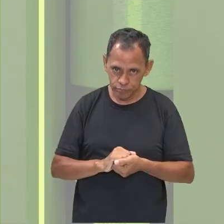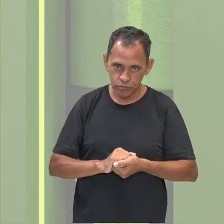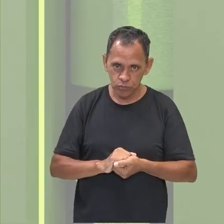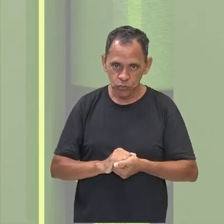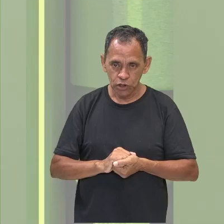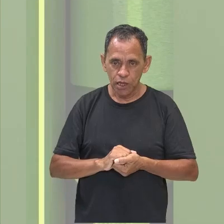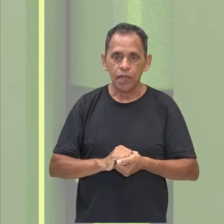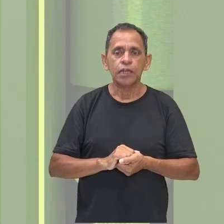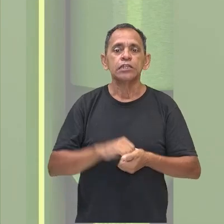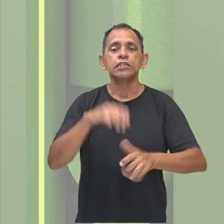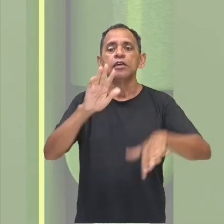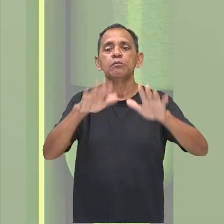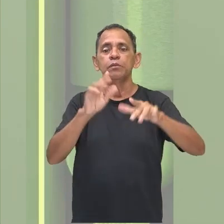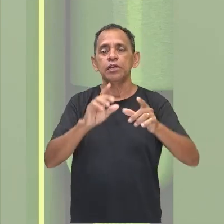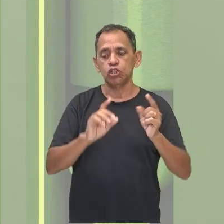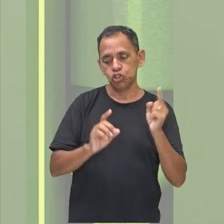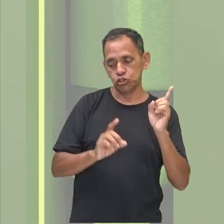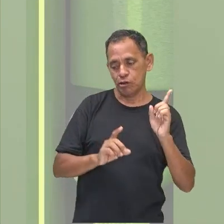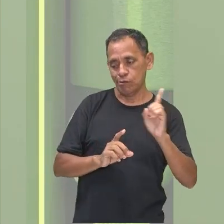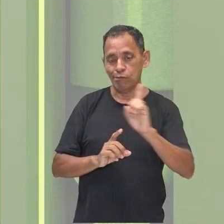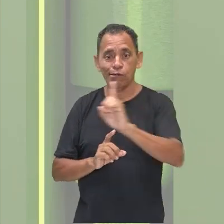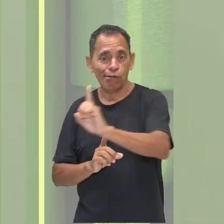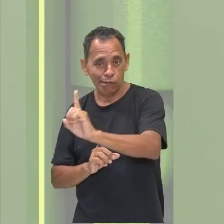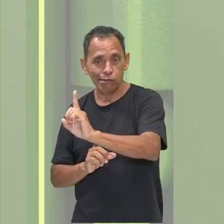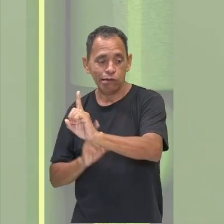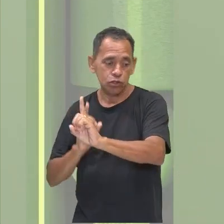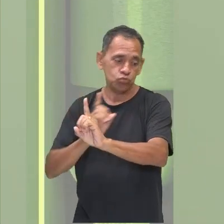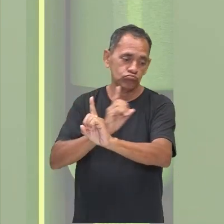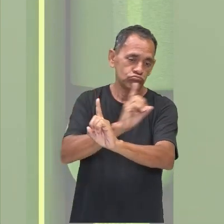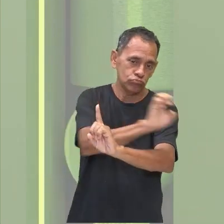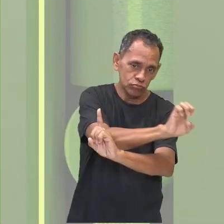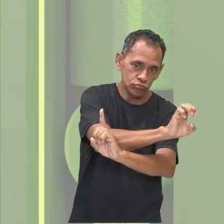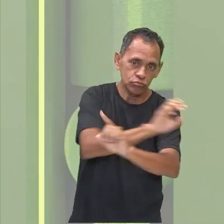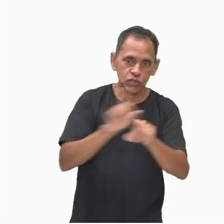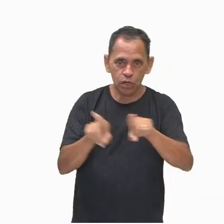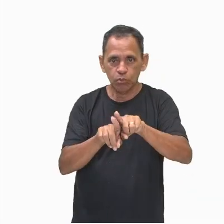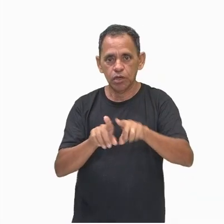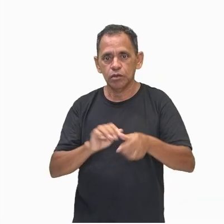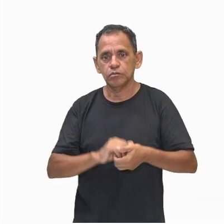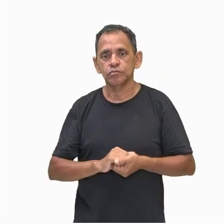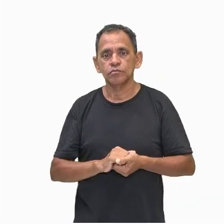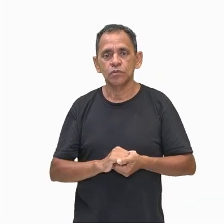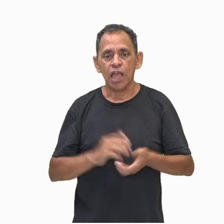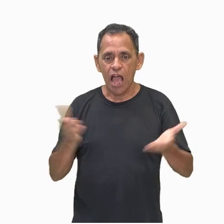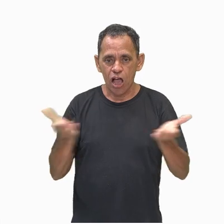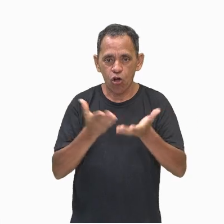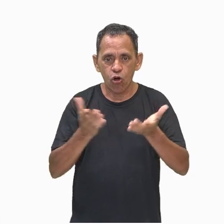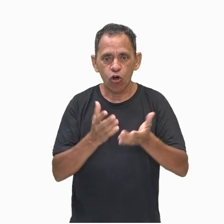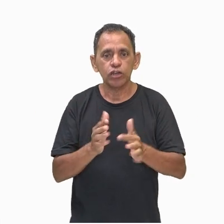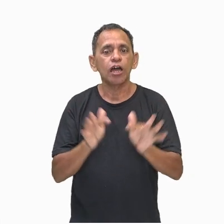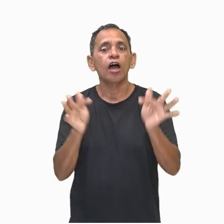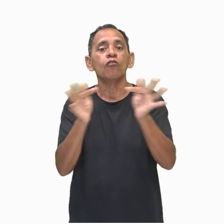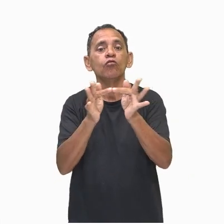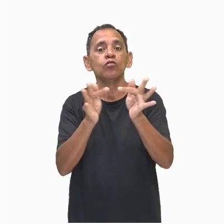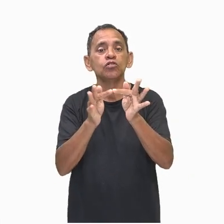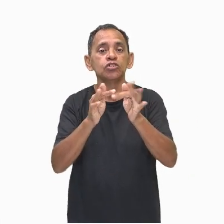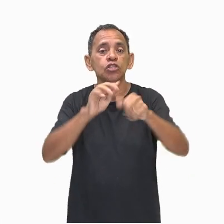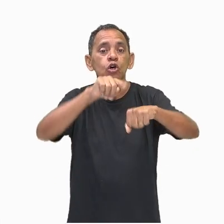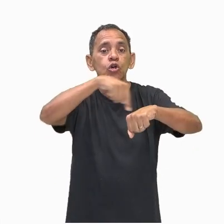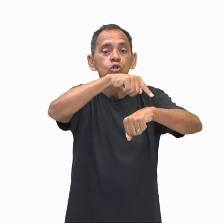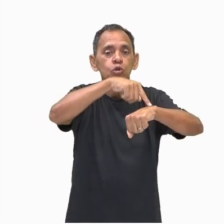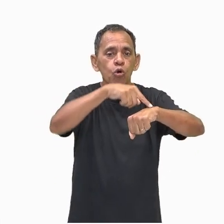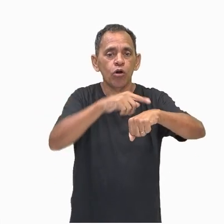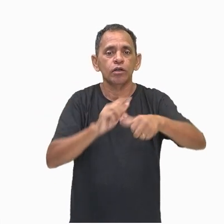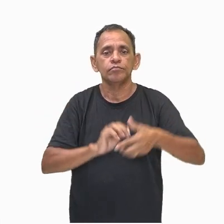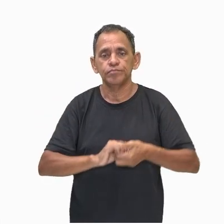gente mas ó fica comigo ainda não acabou não vamos falar agora da função horária a função horária